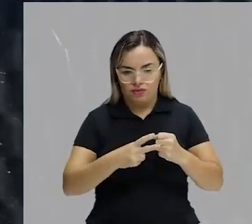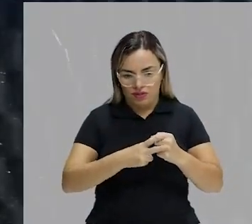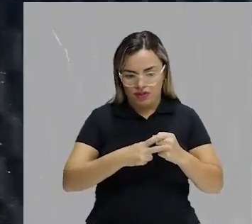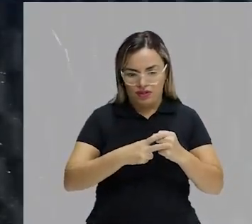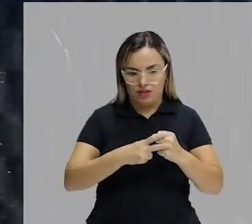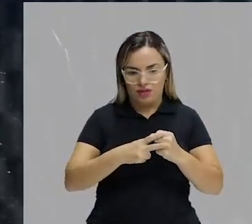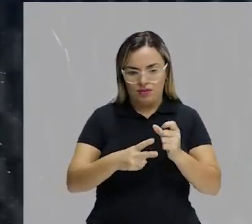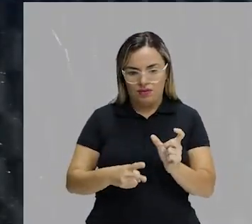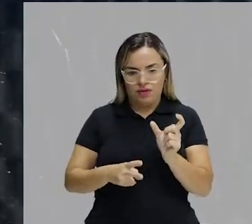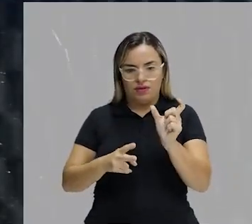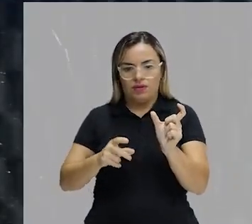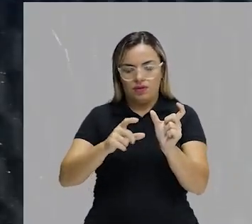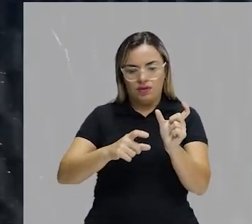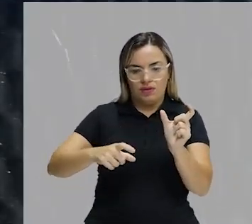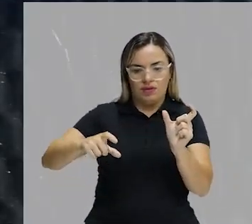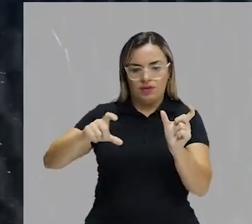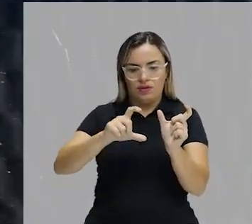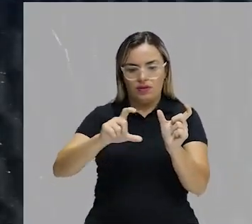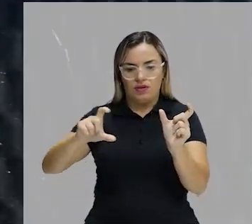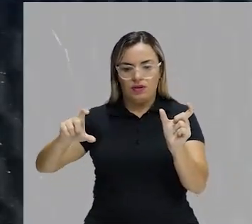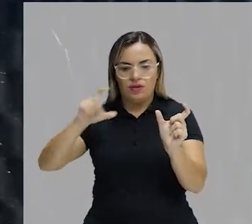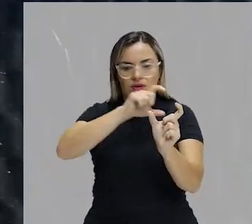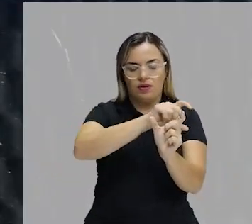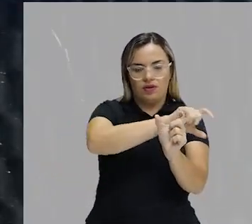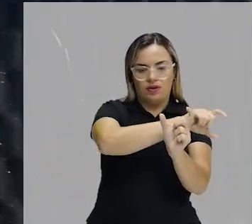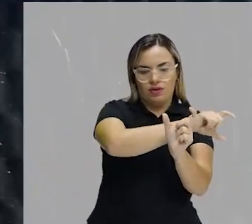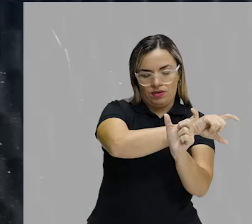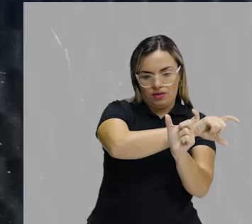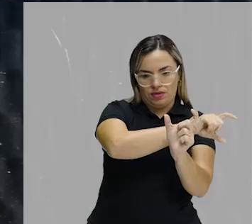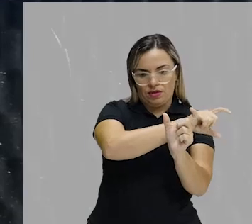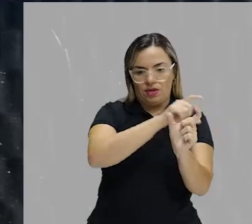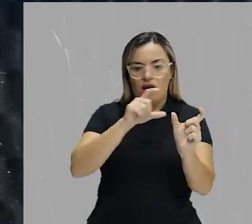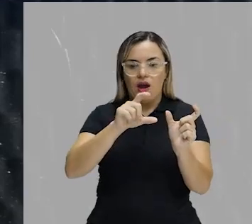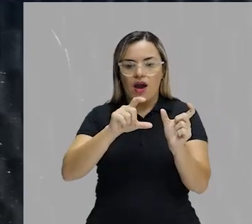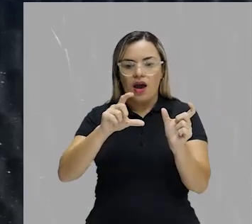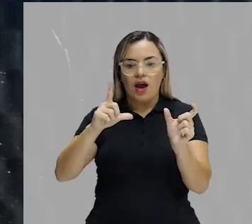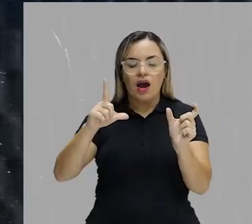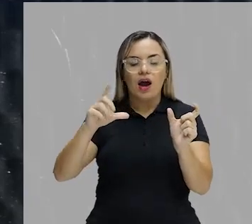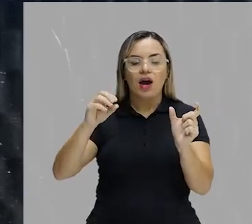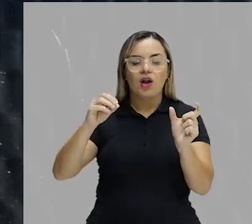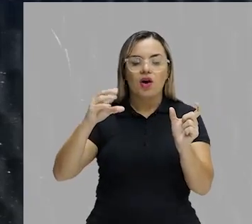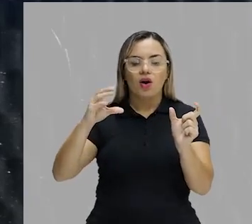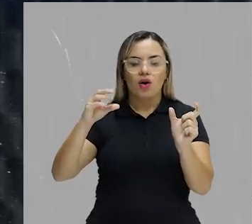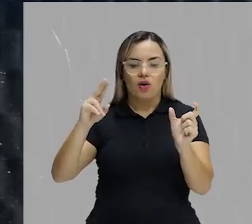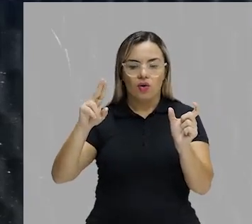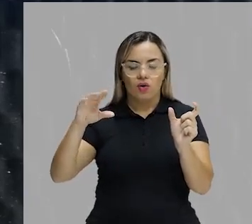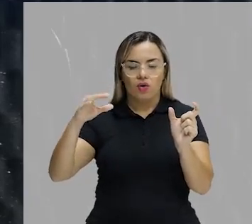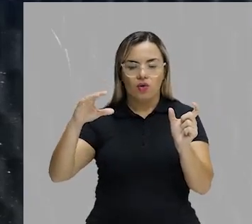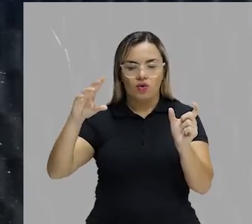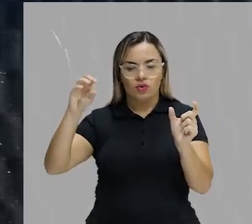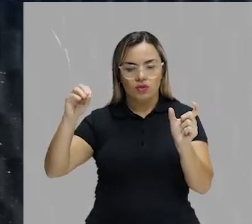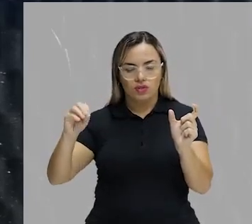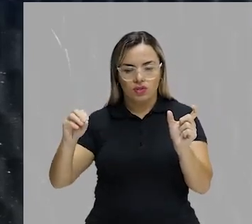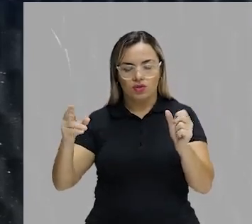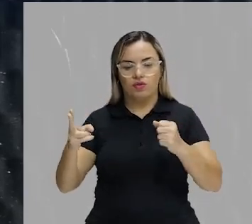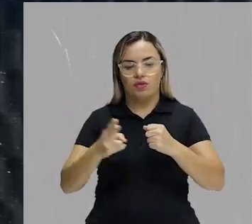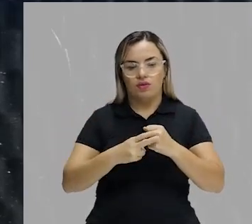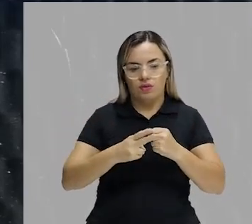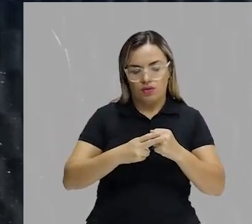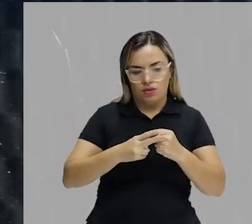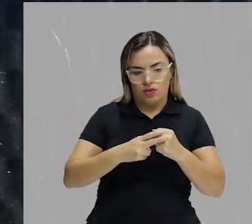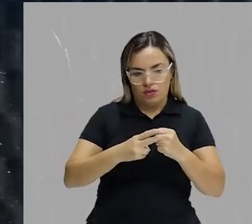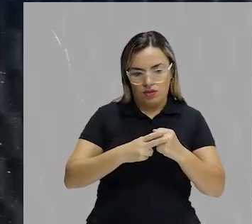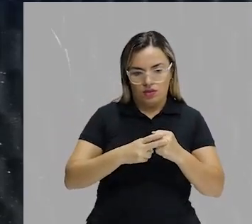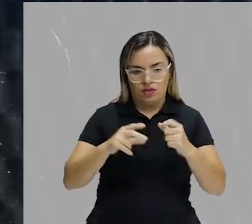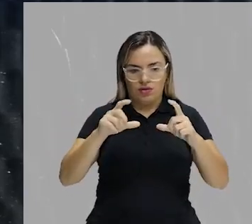locução verbal. Locução verbal tem o sentido de um verbo. Por exemplo, vou dizer, a mesma coisa que direi. Vou